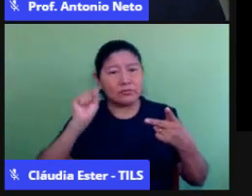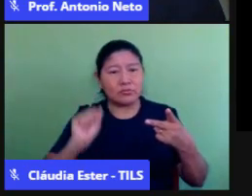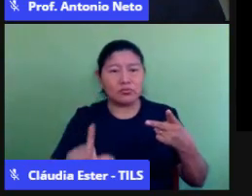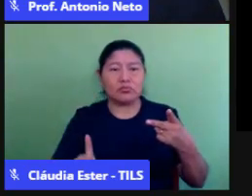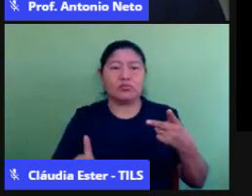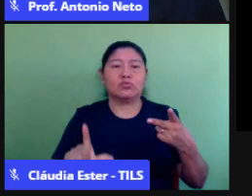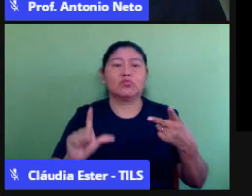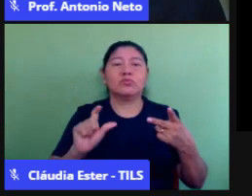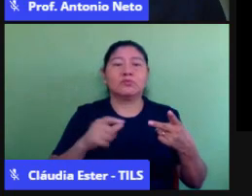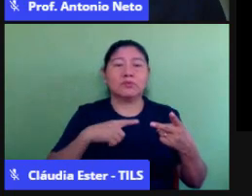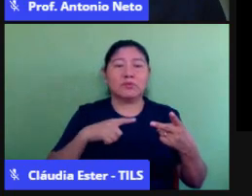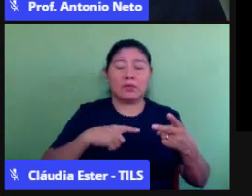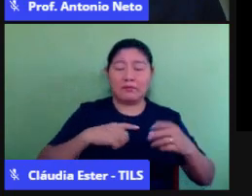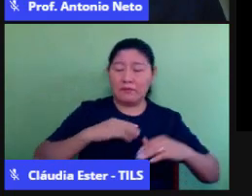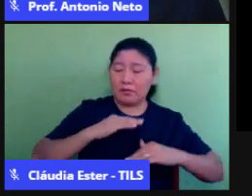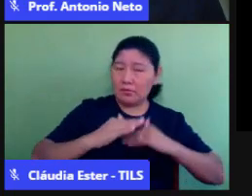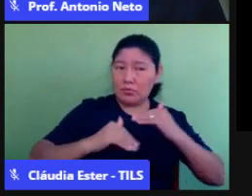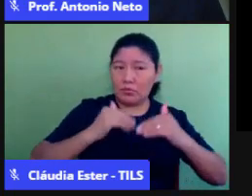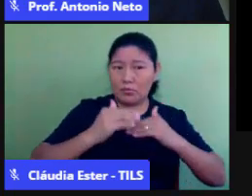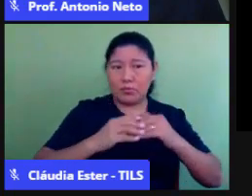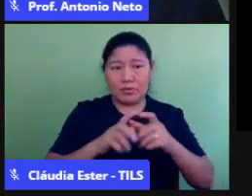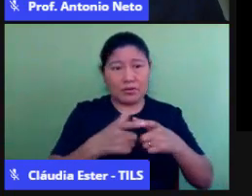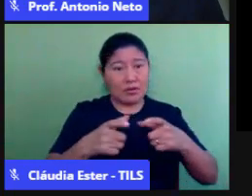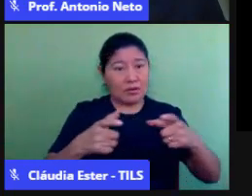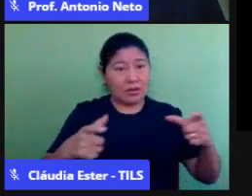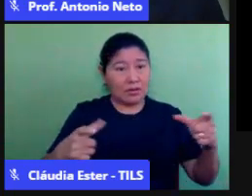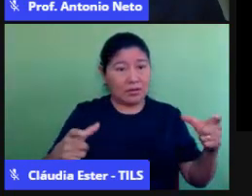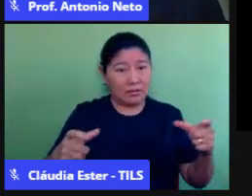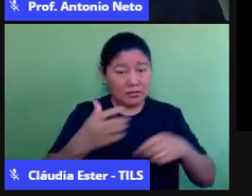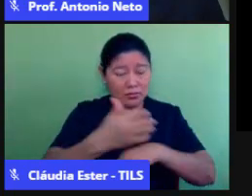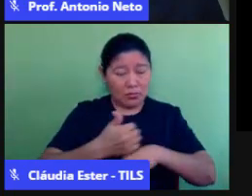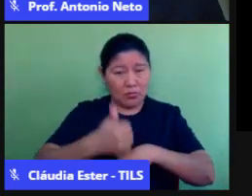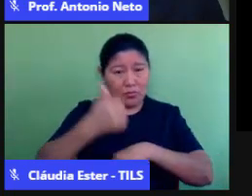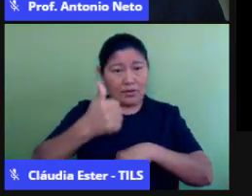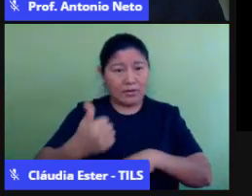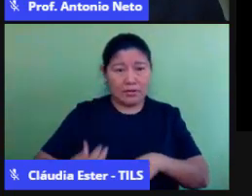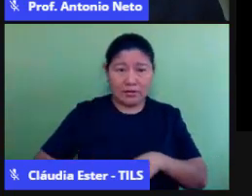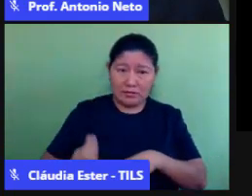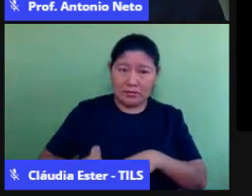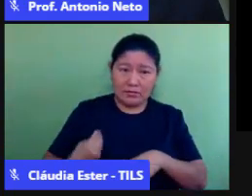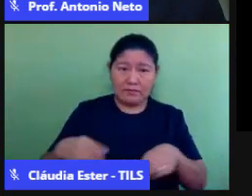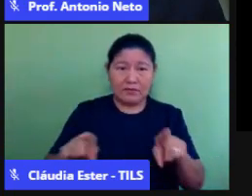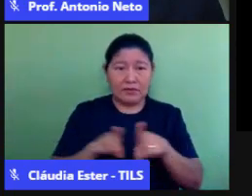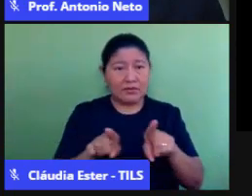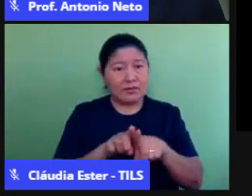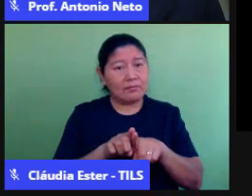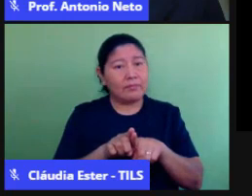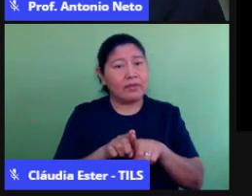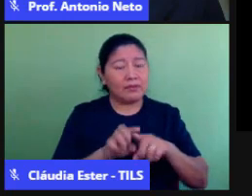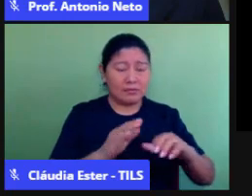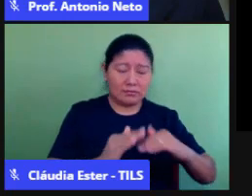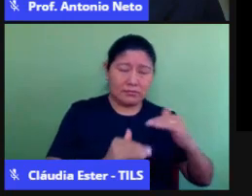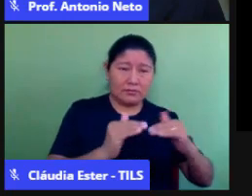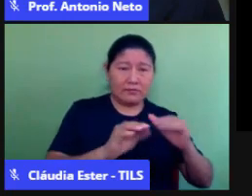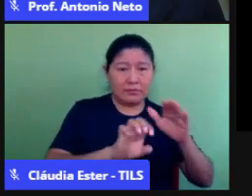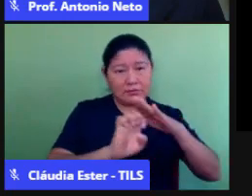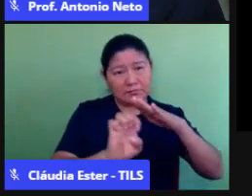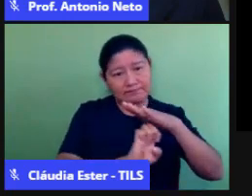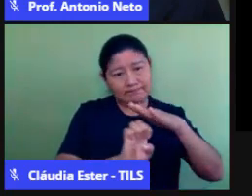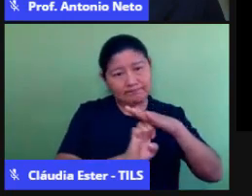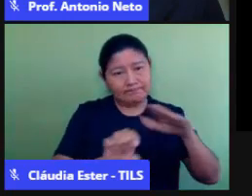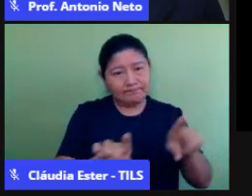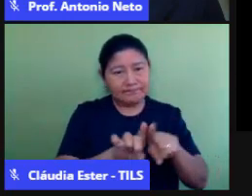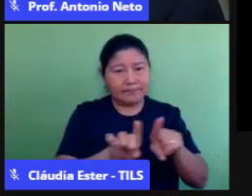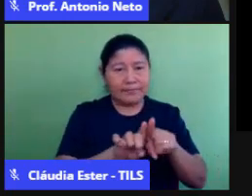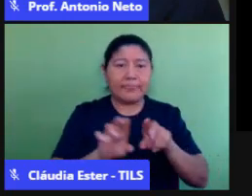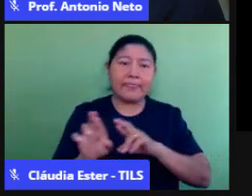crescimento econômico, um lugar de qualidade de vida, né? Daí você pode pensar, gente, qual é o lugar